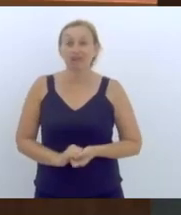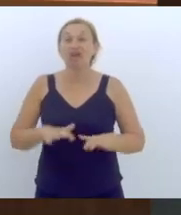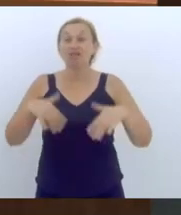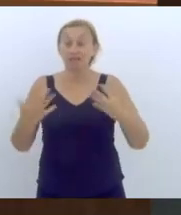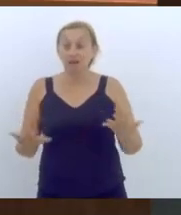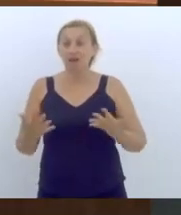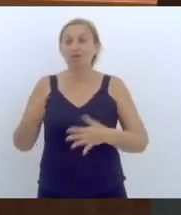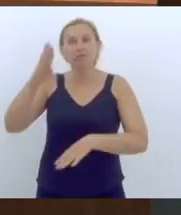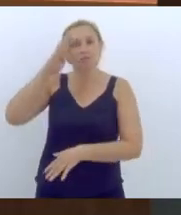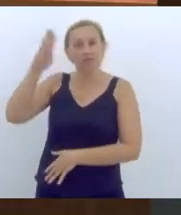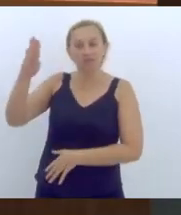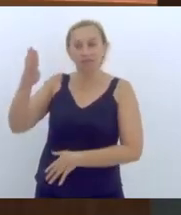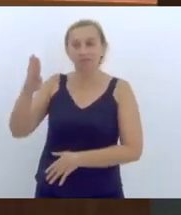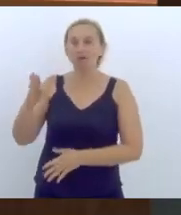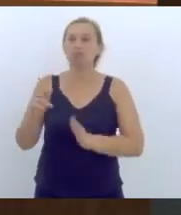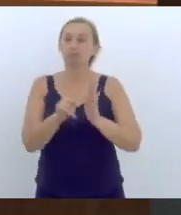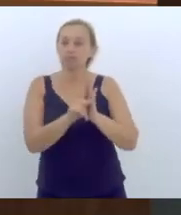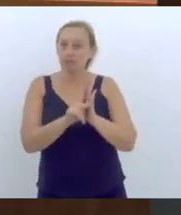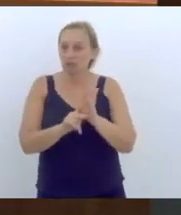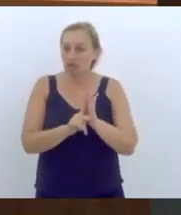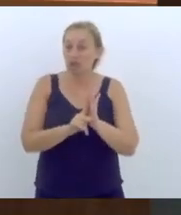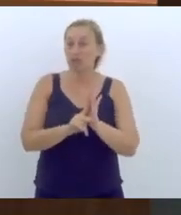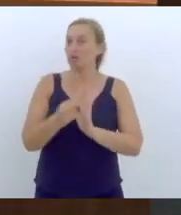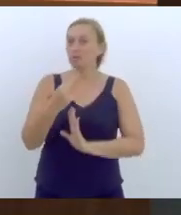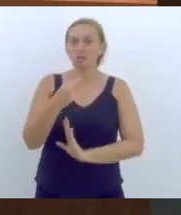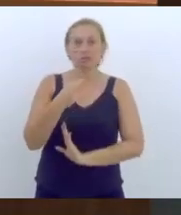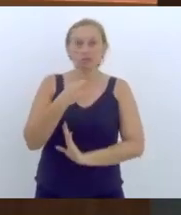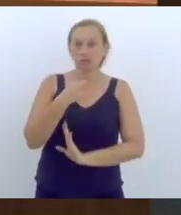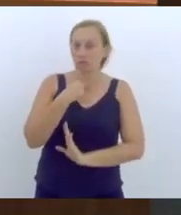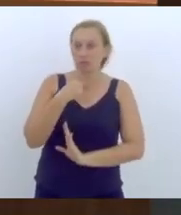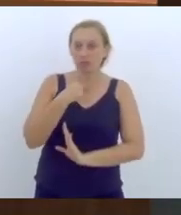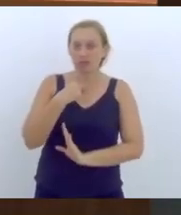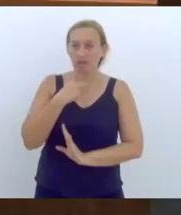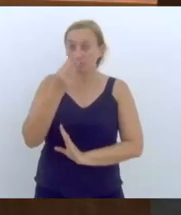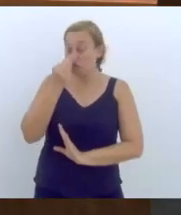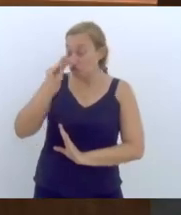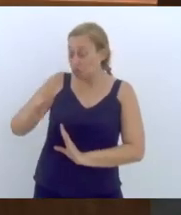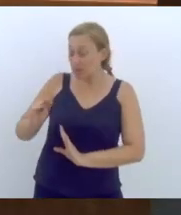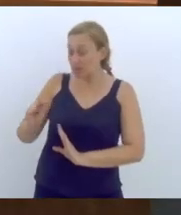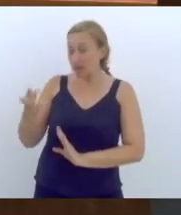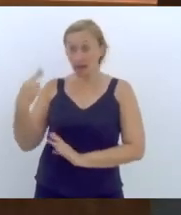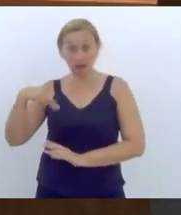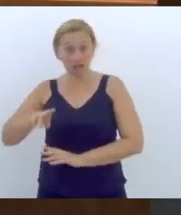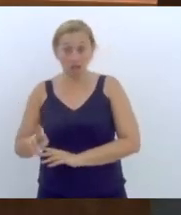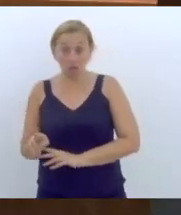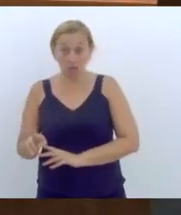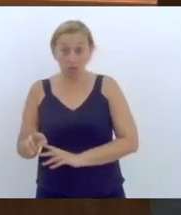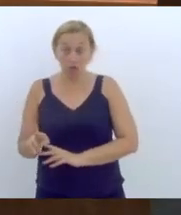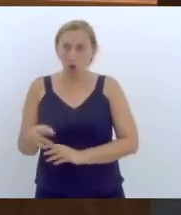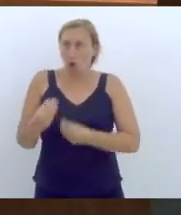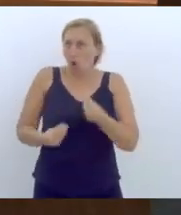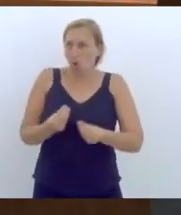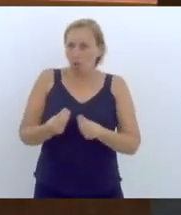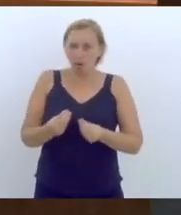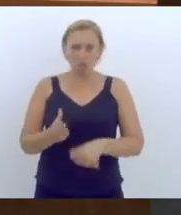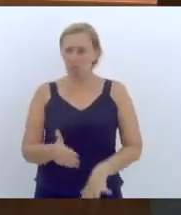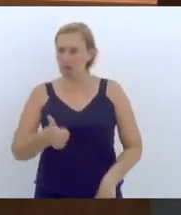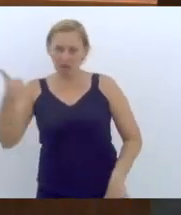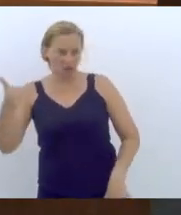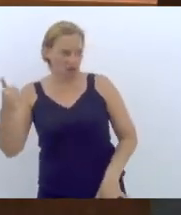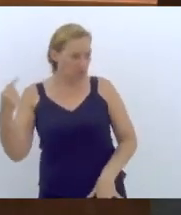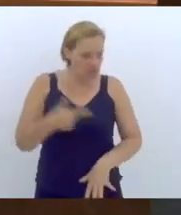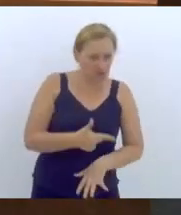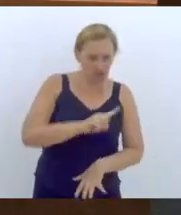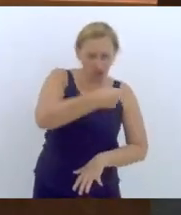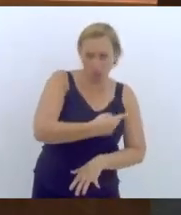é fundamental um projeto como esse, mas não devemos discriminar as religiões entre si, como se uma fosse melhor, a outra fosse pior.